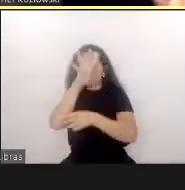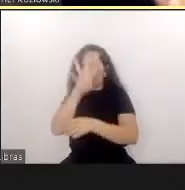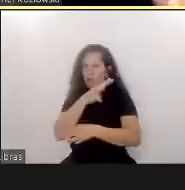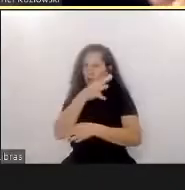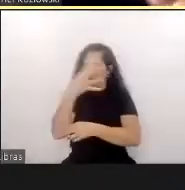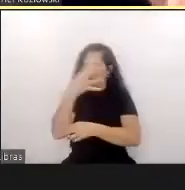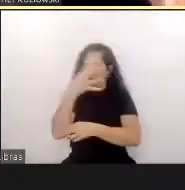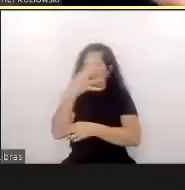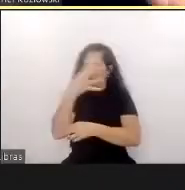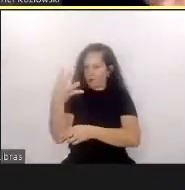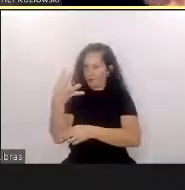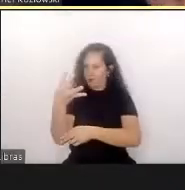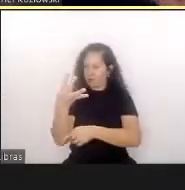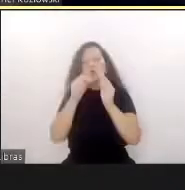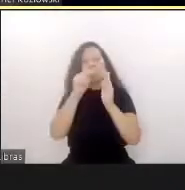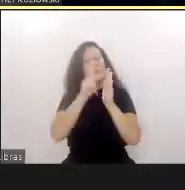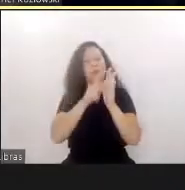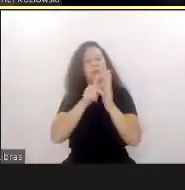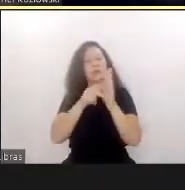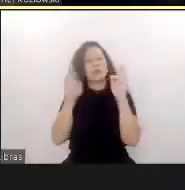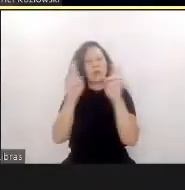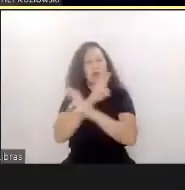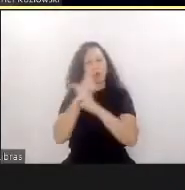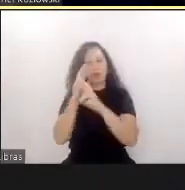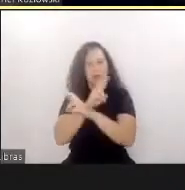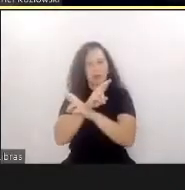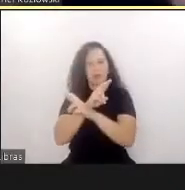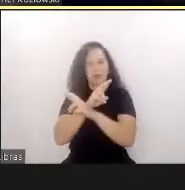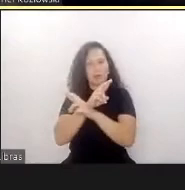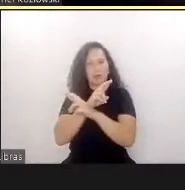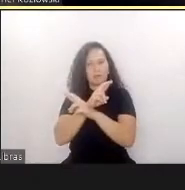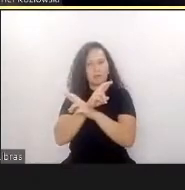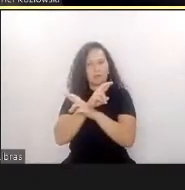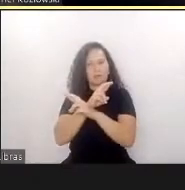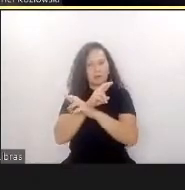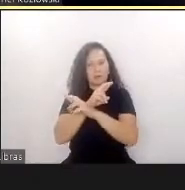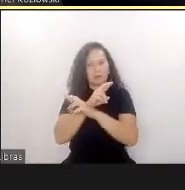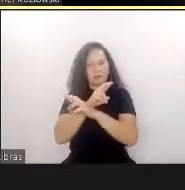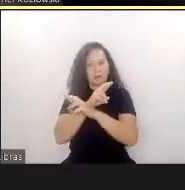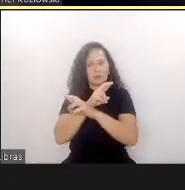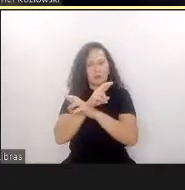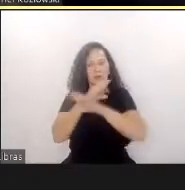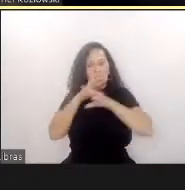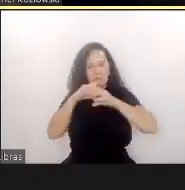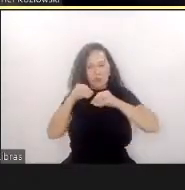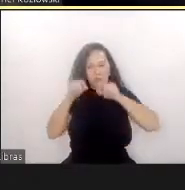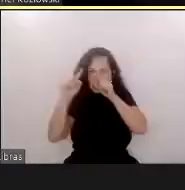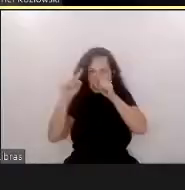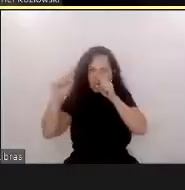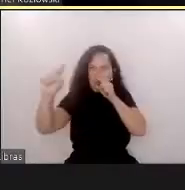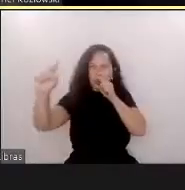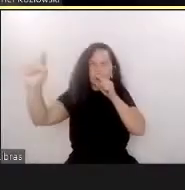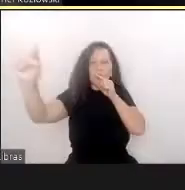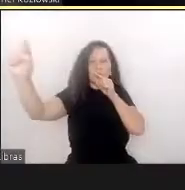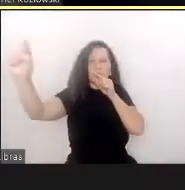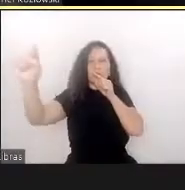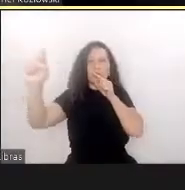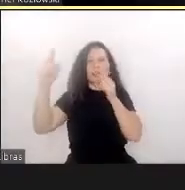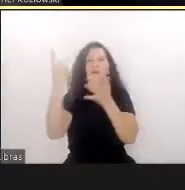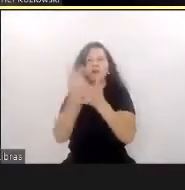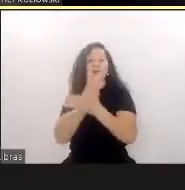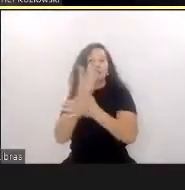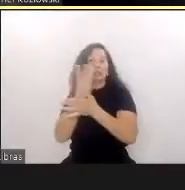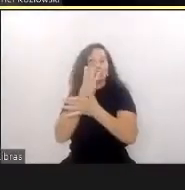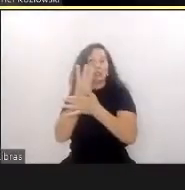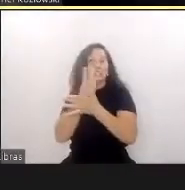se relacionavam com o chão e com o horizonte. E que acabou gerando 3 exposições, em Yale,